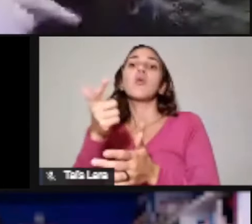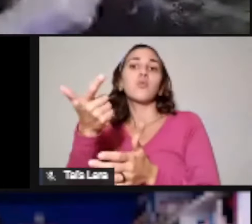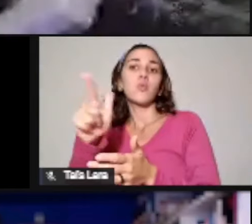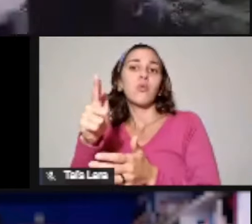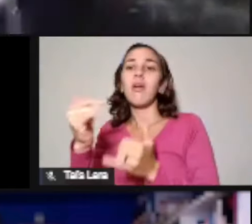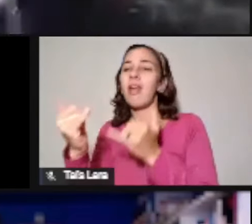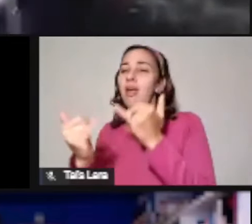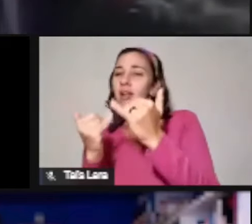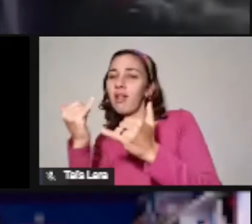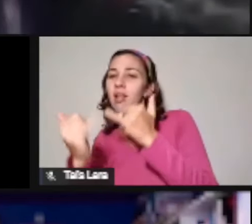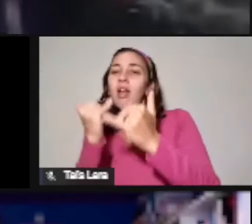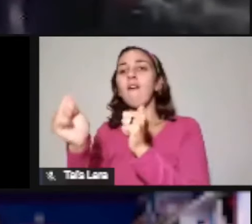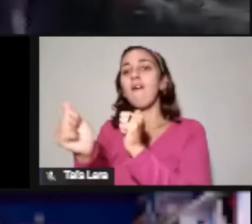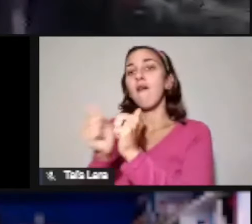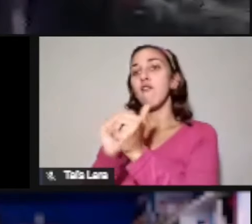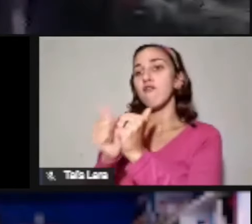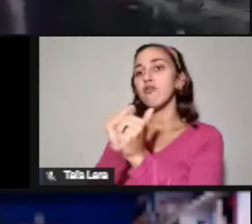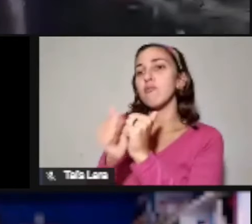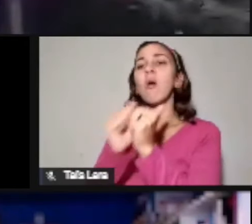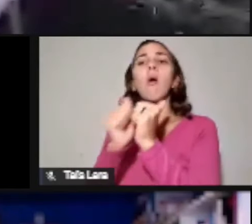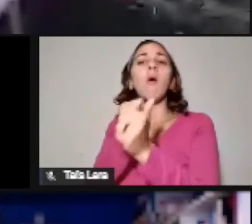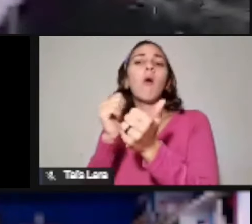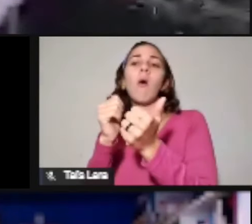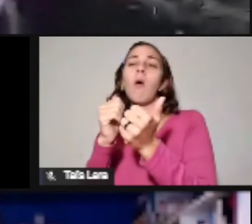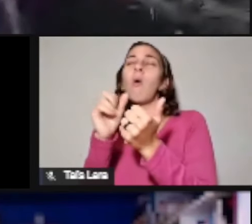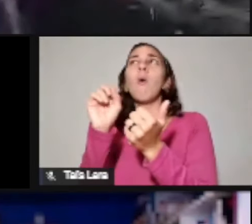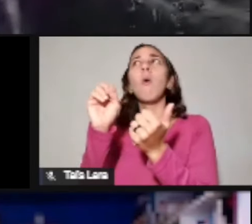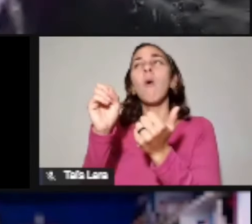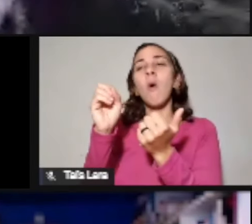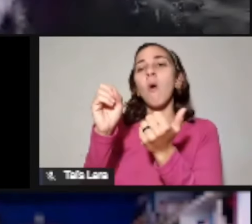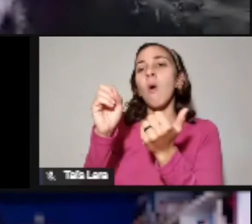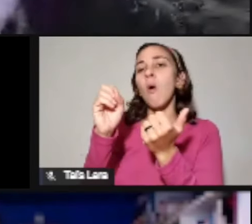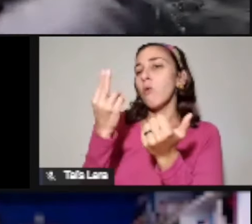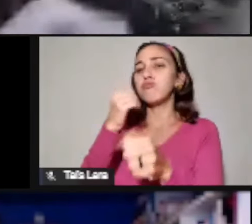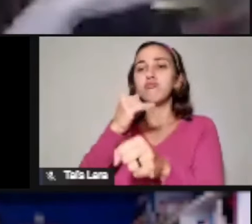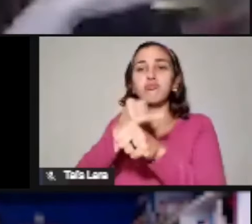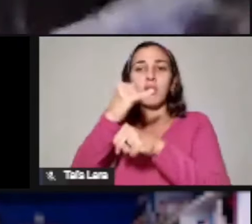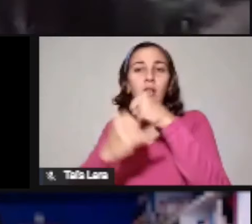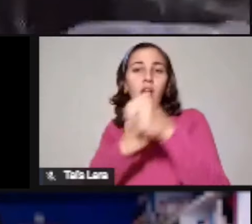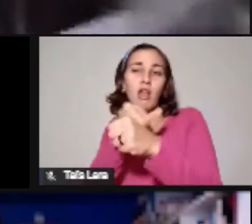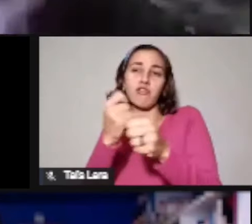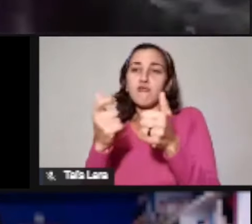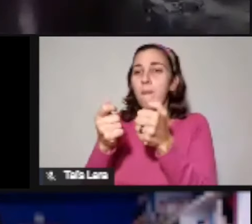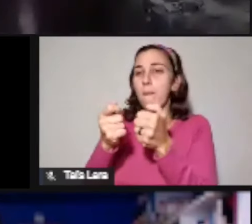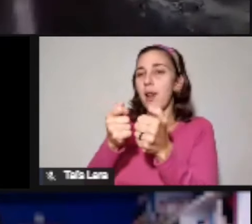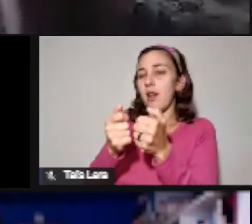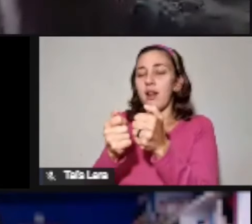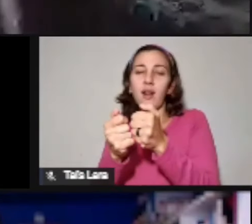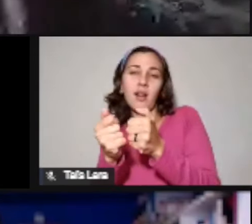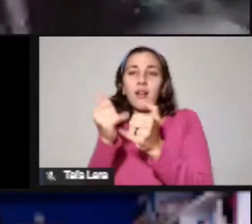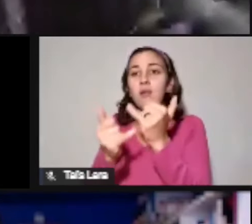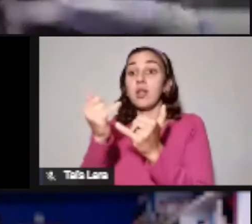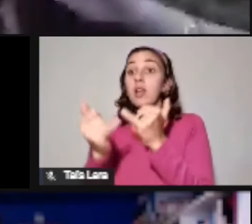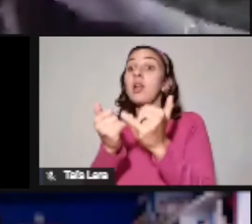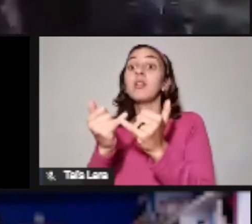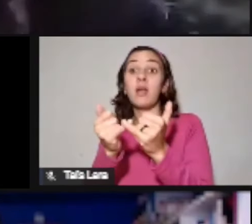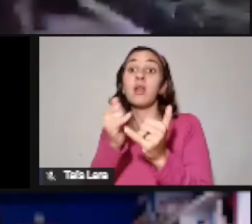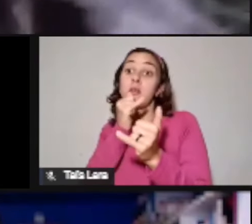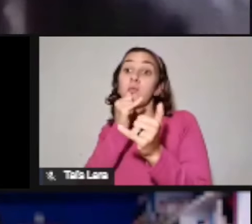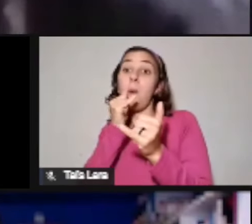acontecer depois de vocês, sei lá, tomarem banho, depois que vocês guardarem aqui as meias de vocês, depois que